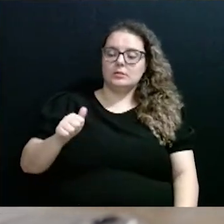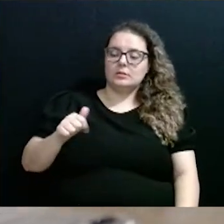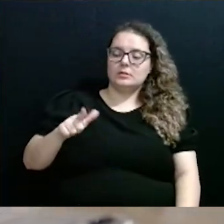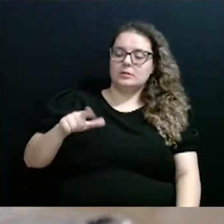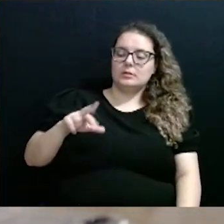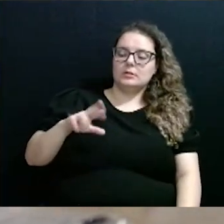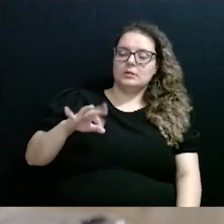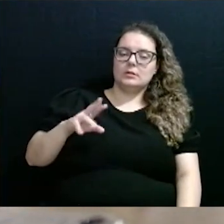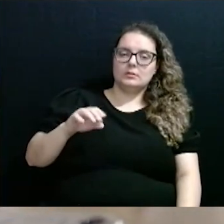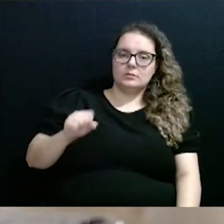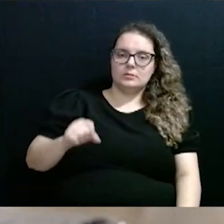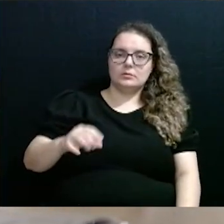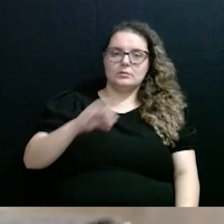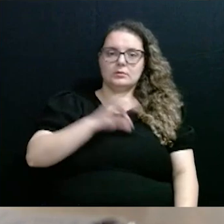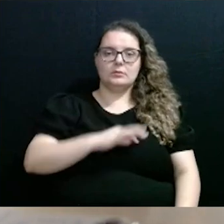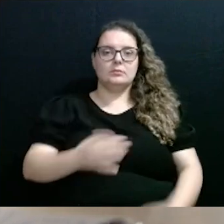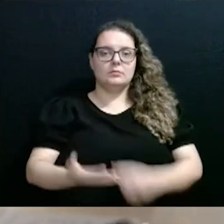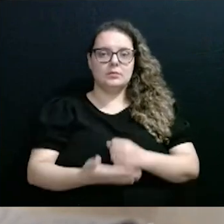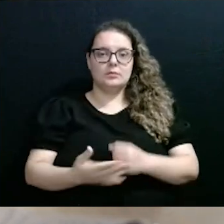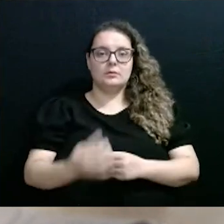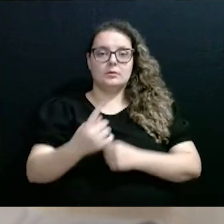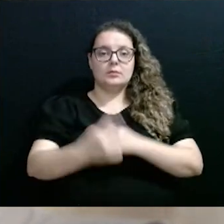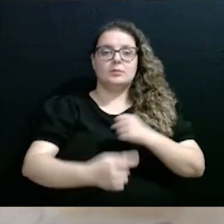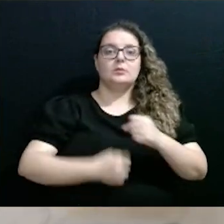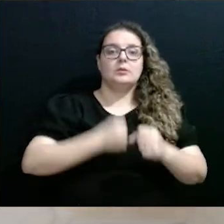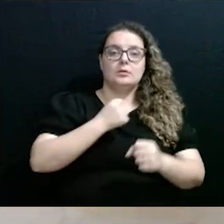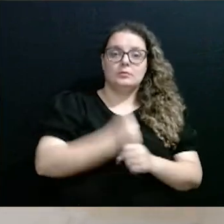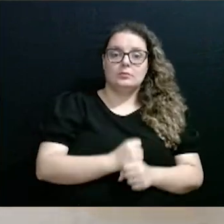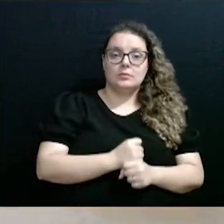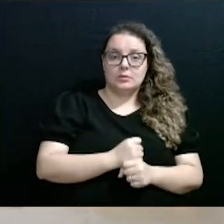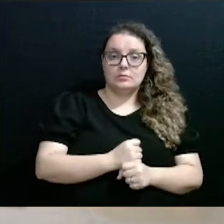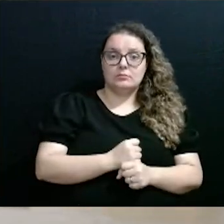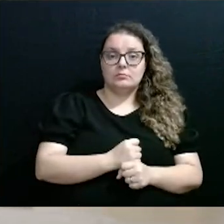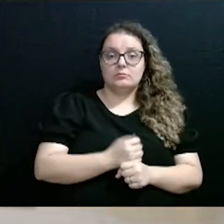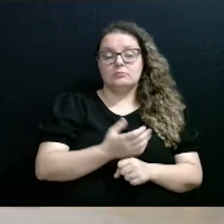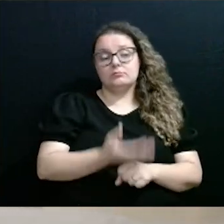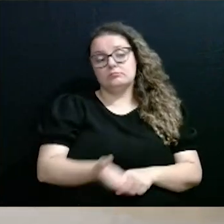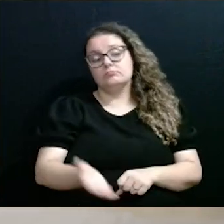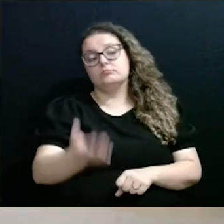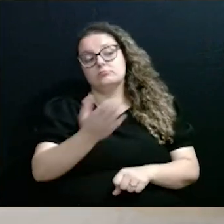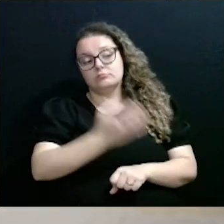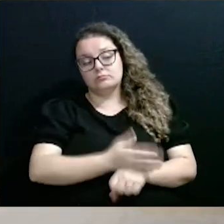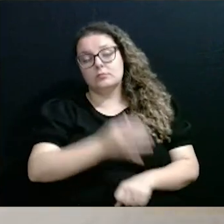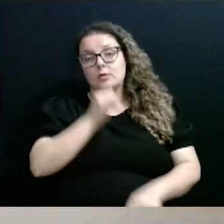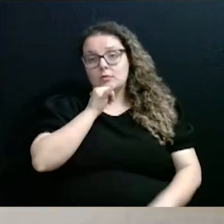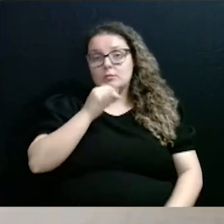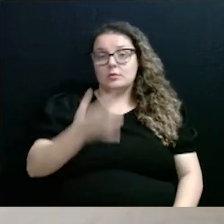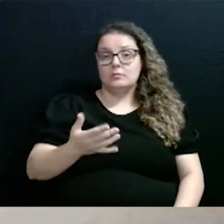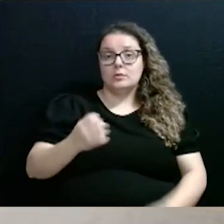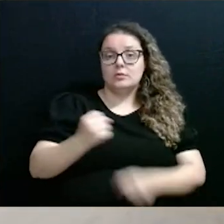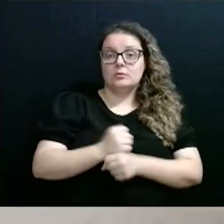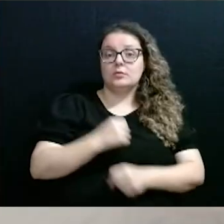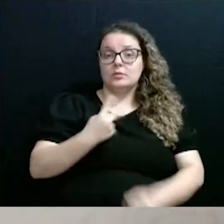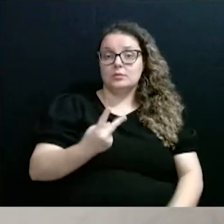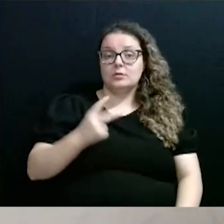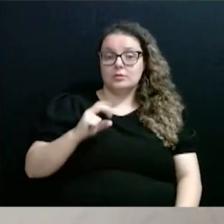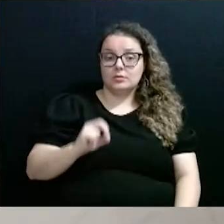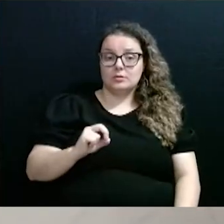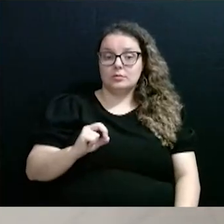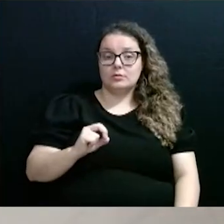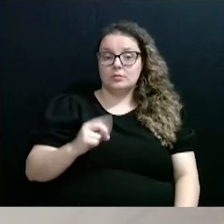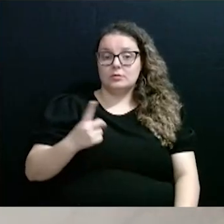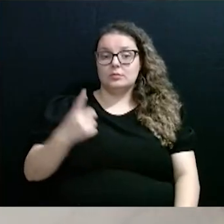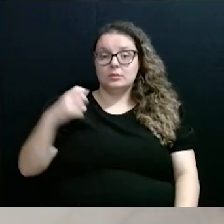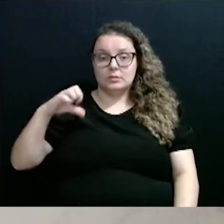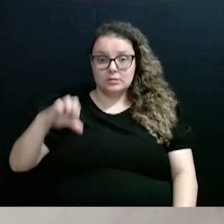mínimos em um ano imediatamente anterior. Então, por exemplo, no ano de